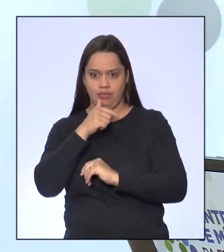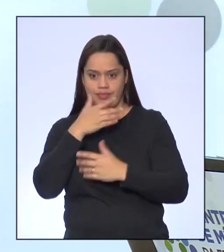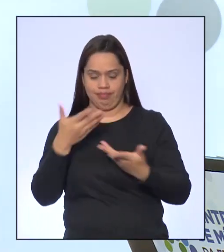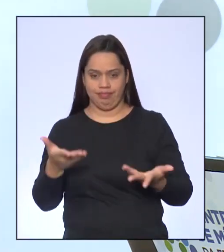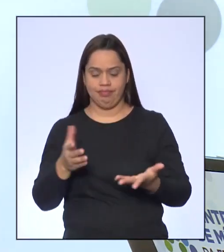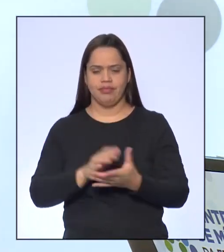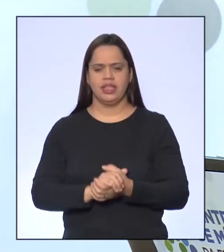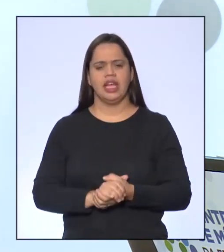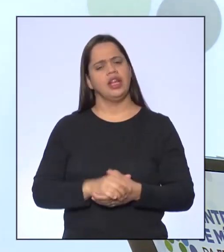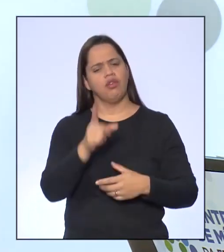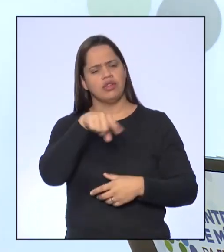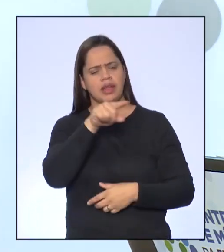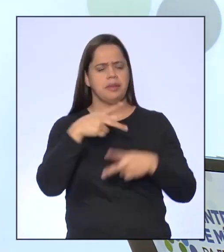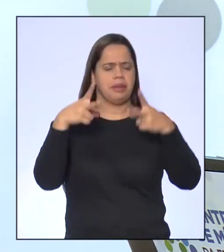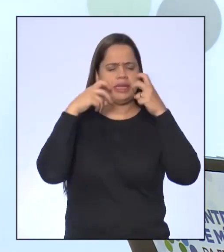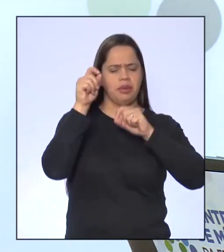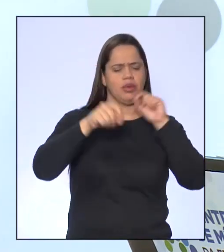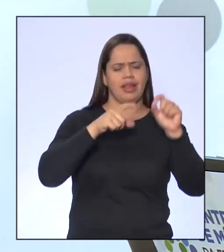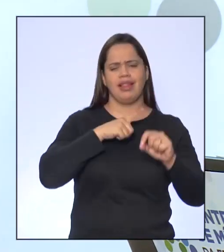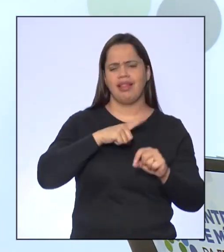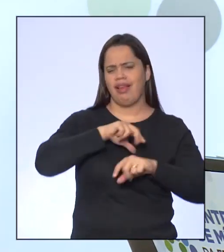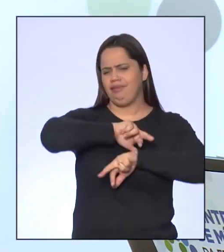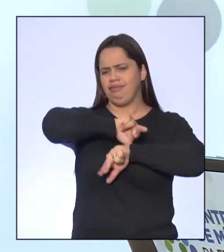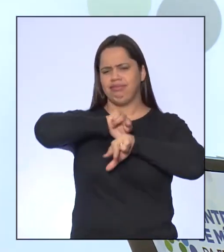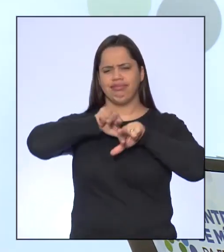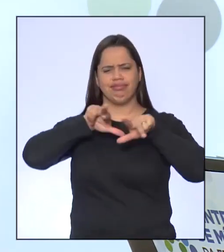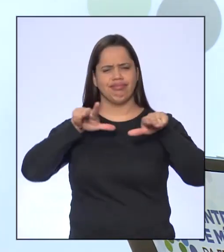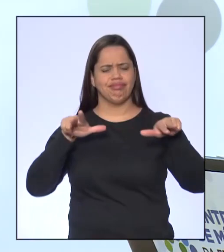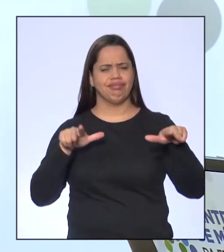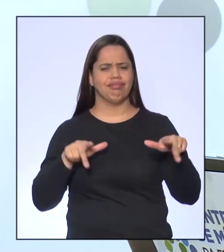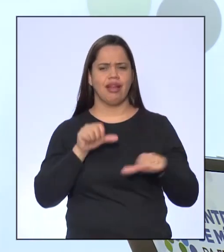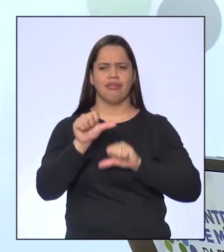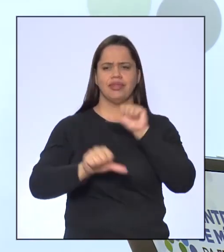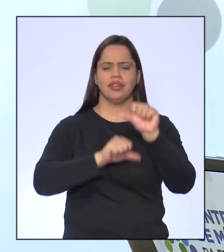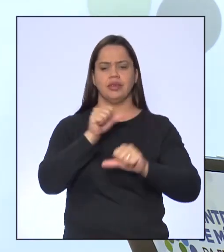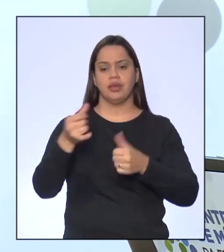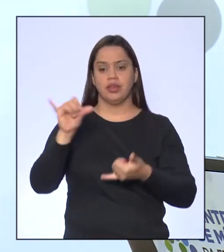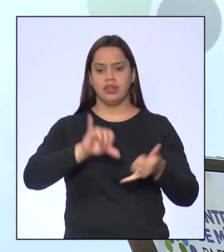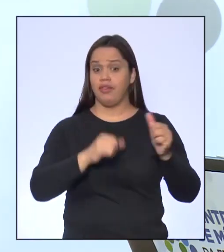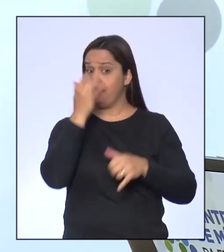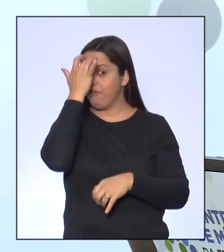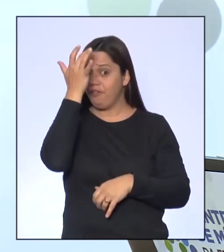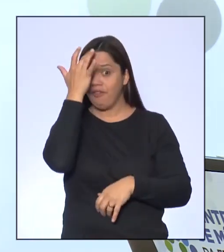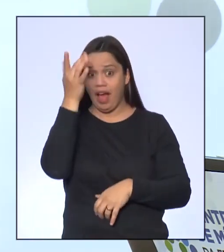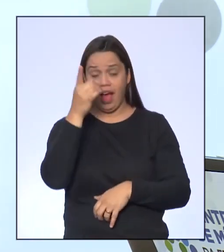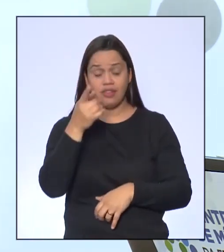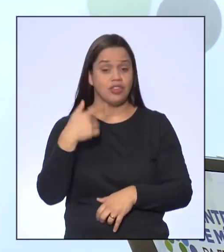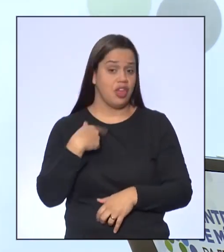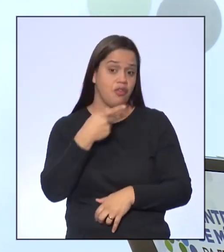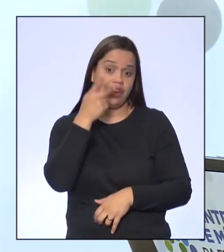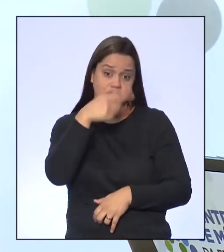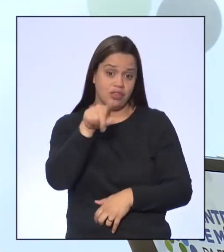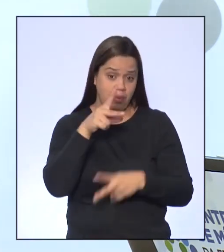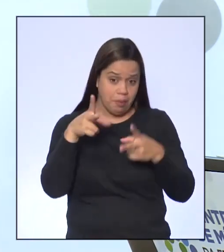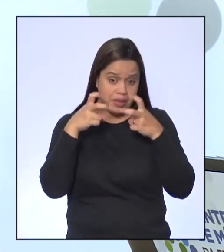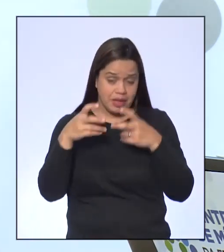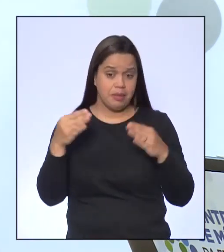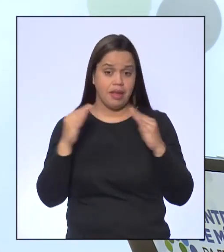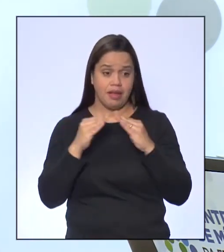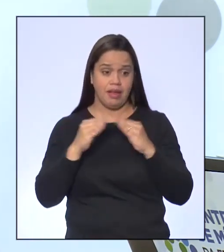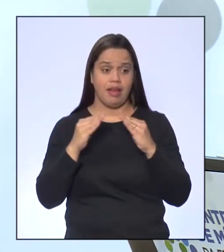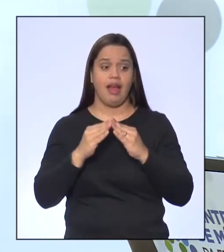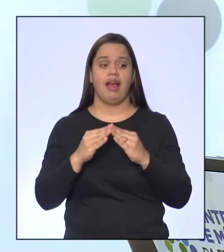temos transformações químicas muito fáceis, né? Essa foi uma das que eu falei que vocês vão perceber em casa. Mas isso